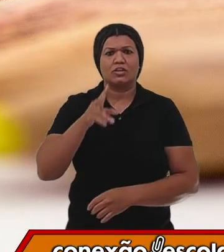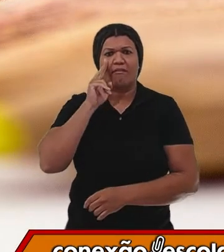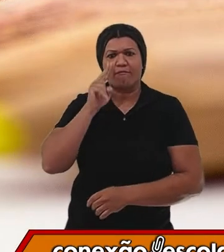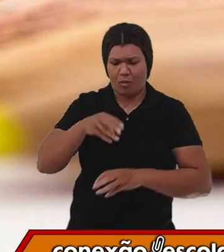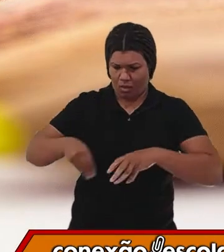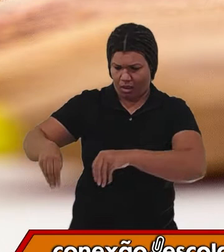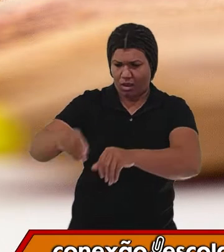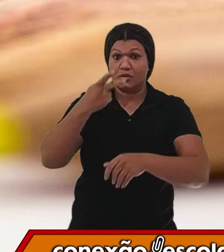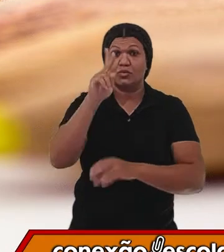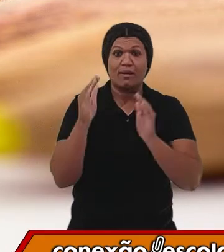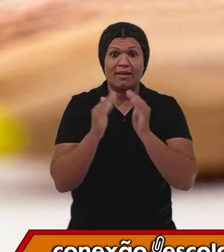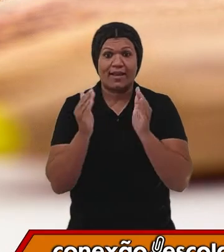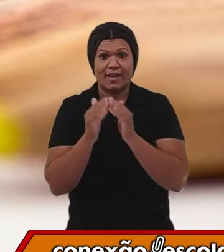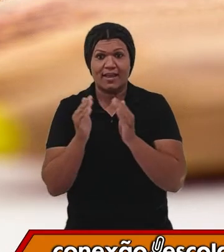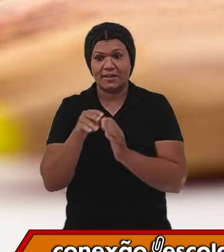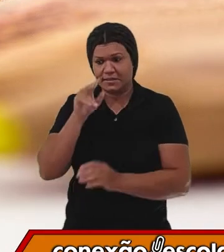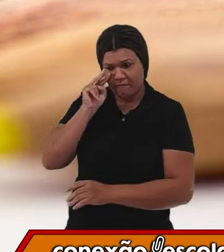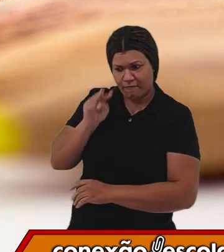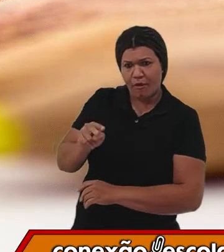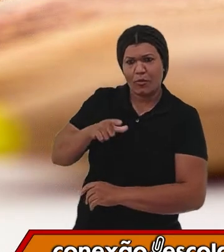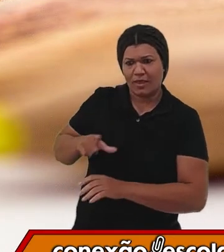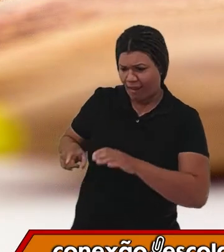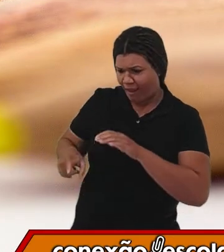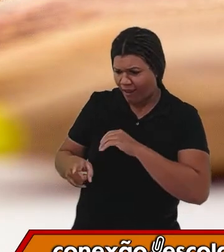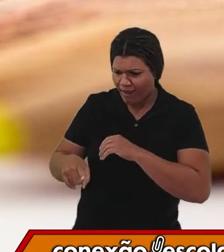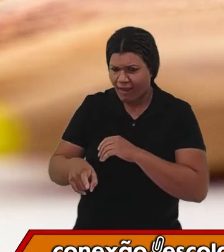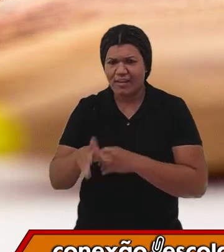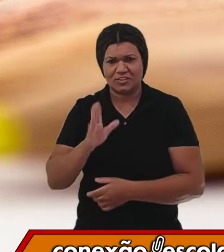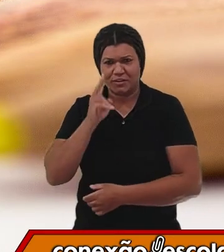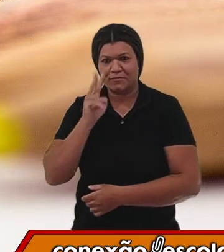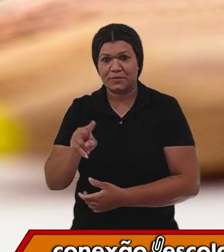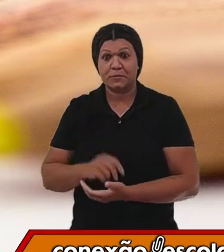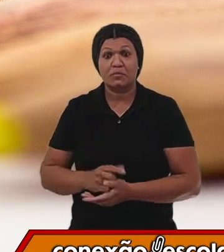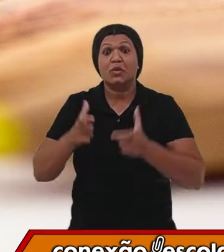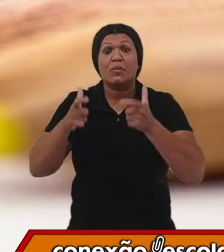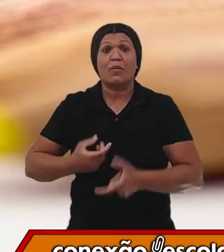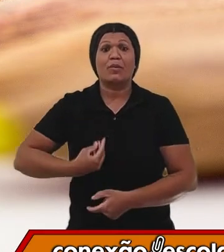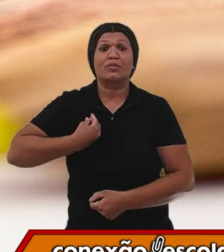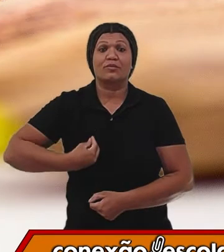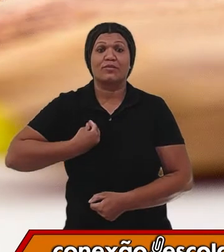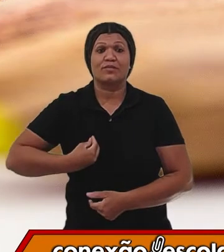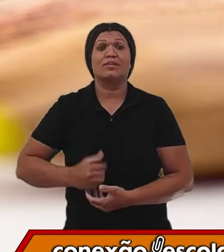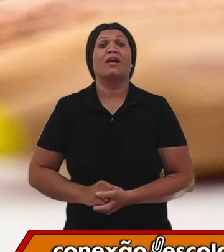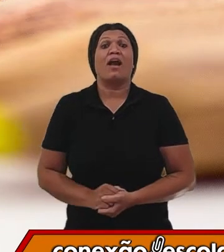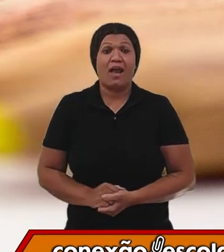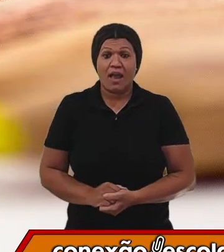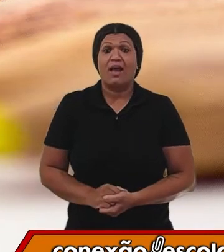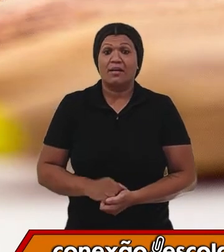quintal da sua casa e viu minhoquinhas? Onde que elas vivem? Ah,